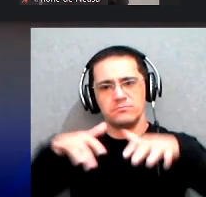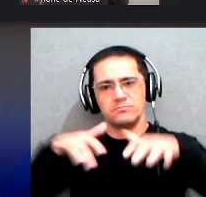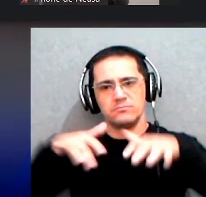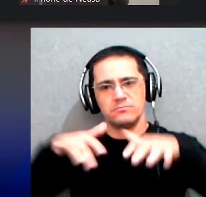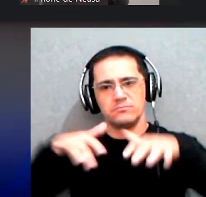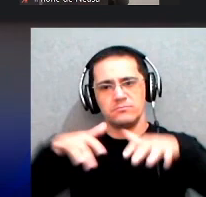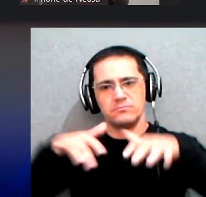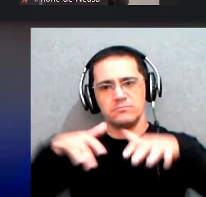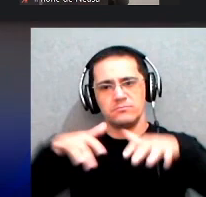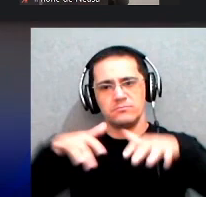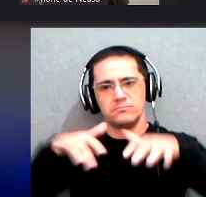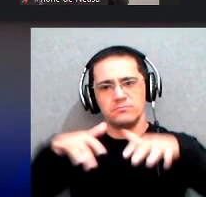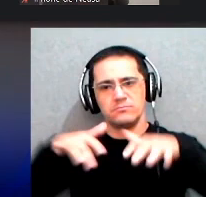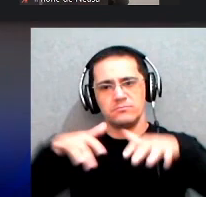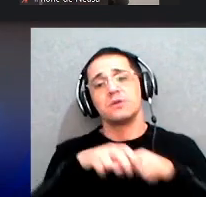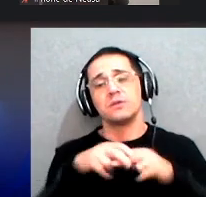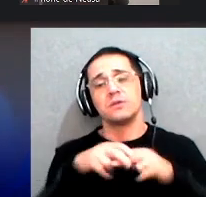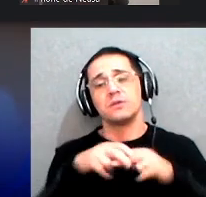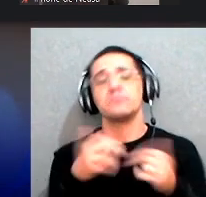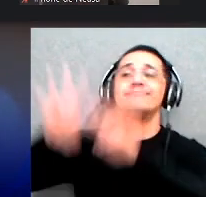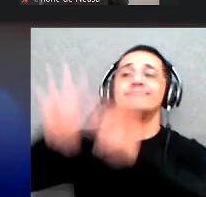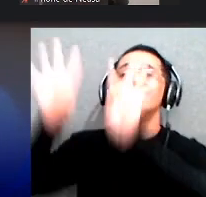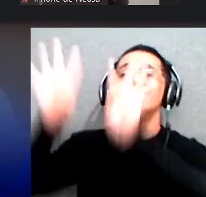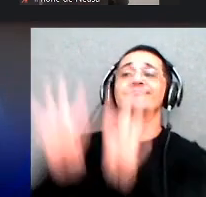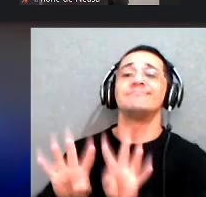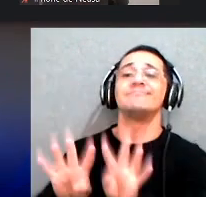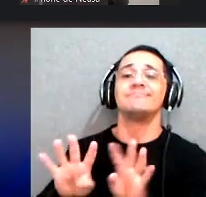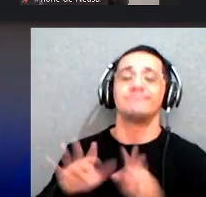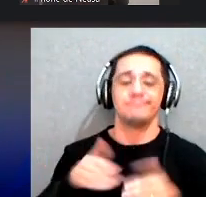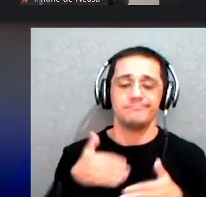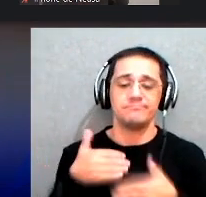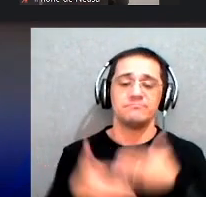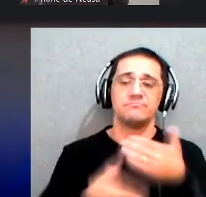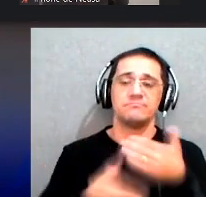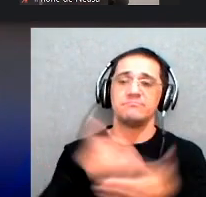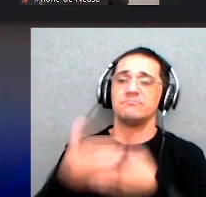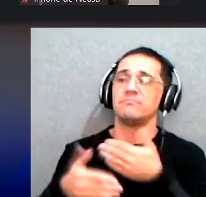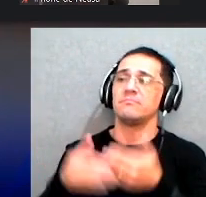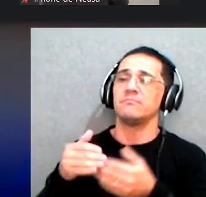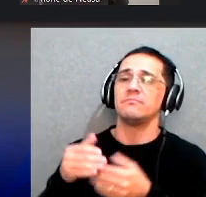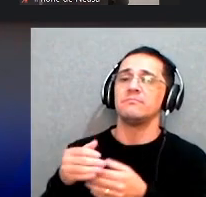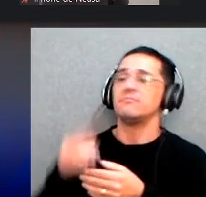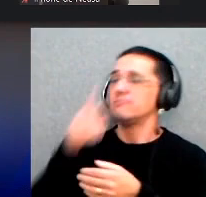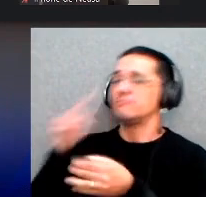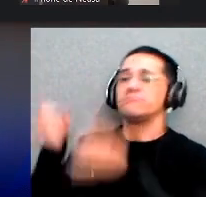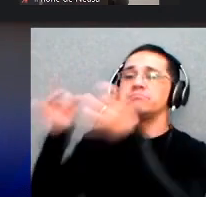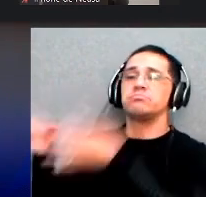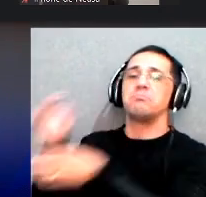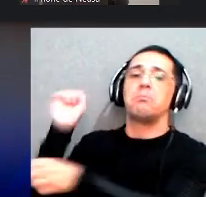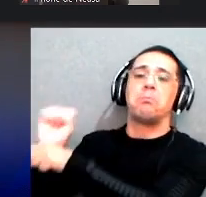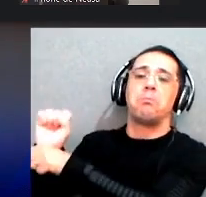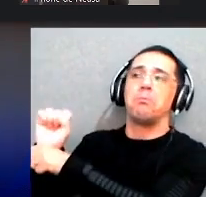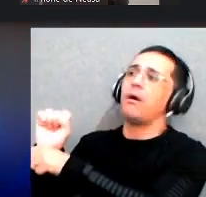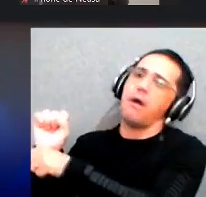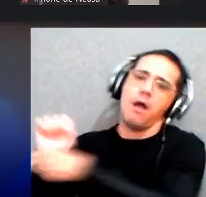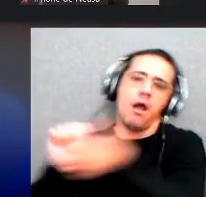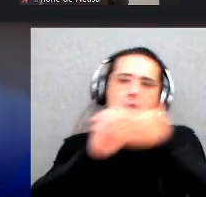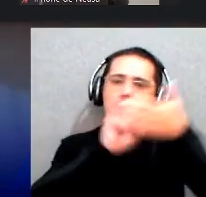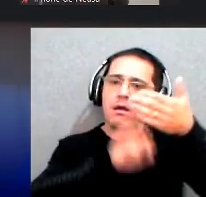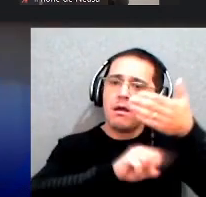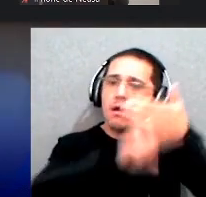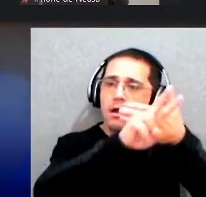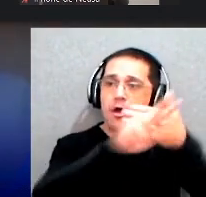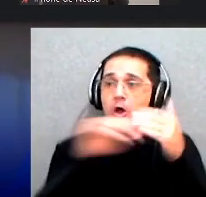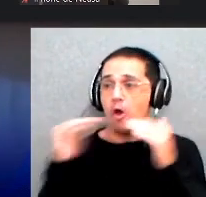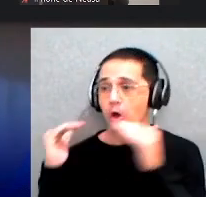do andamento processual com a produção de provas testemunhais para possível revogação da sua prisão preventiva, existindo a concordância do próprio acusado e de